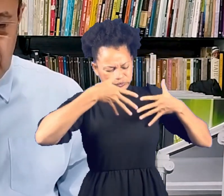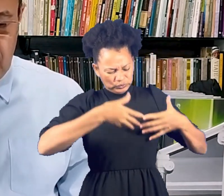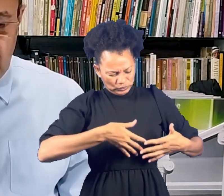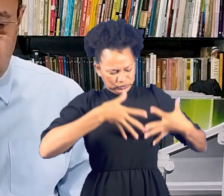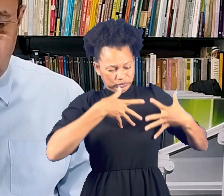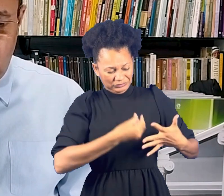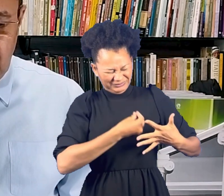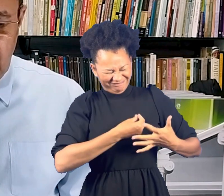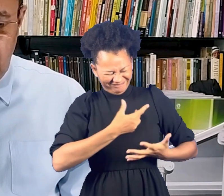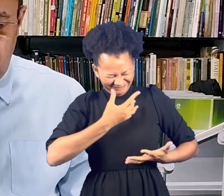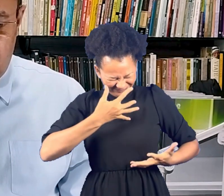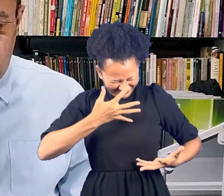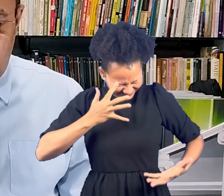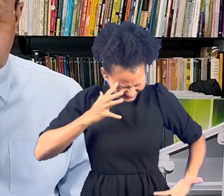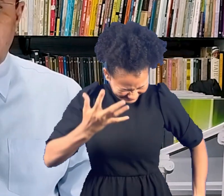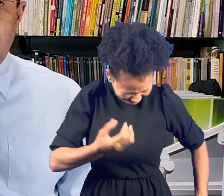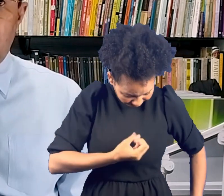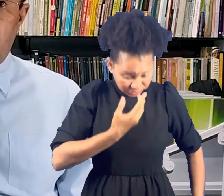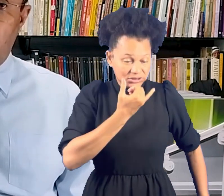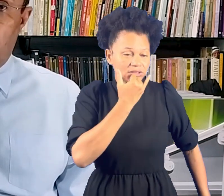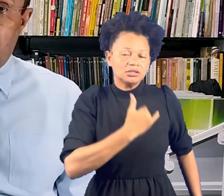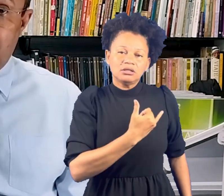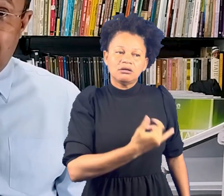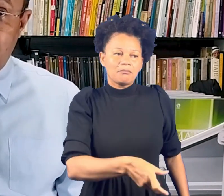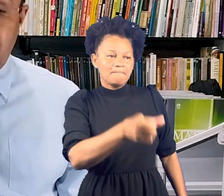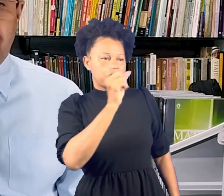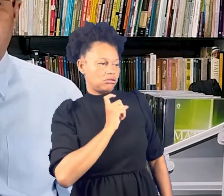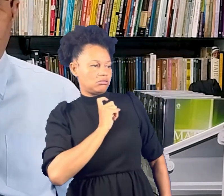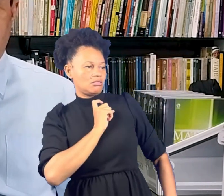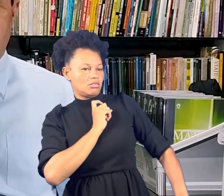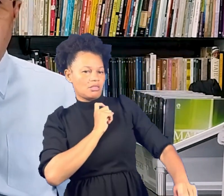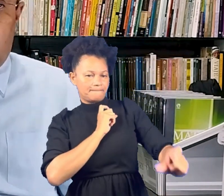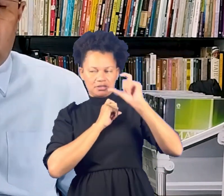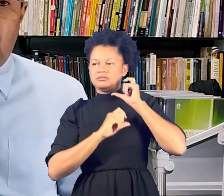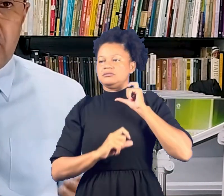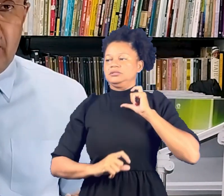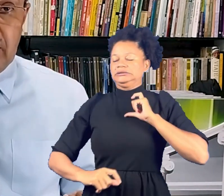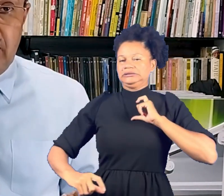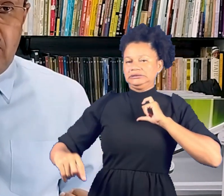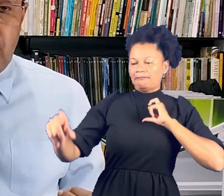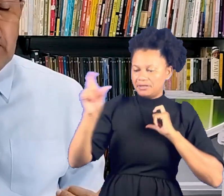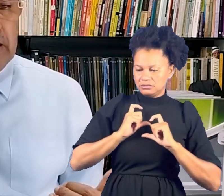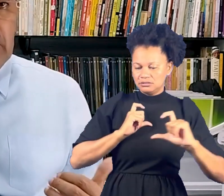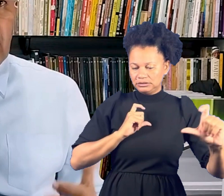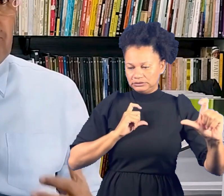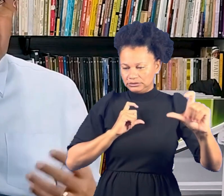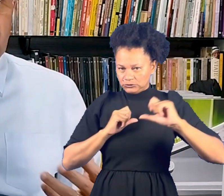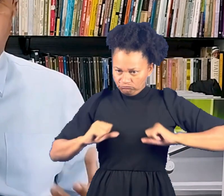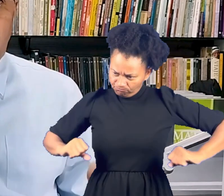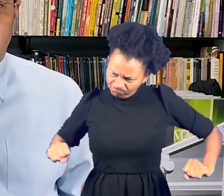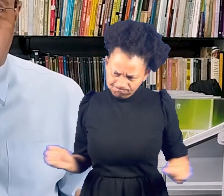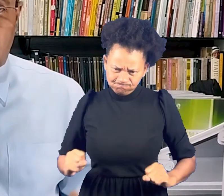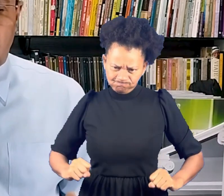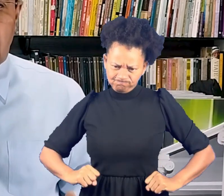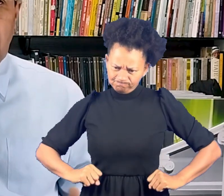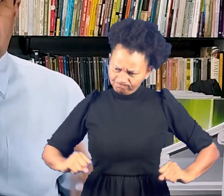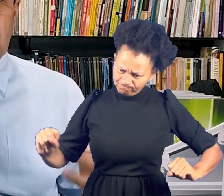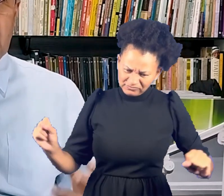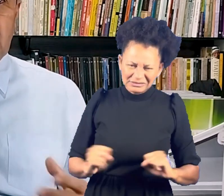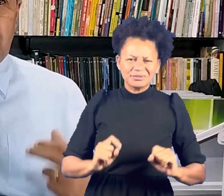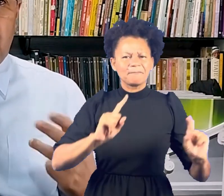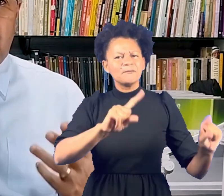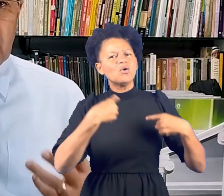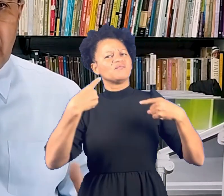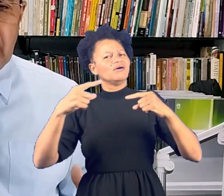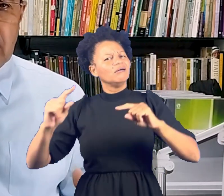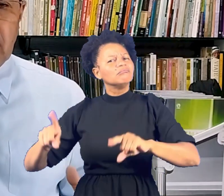Santo na vida do homem. Então, você está levando pedrada, não é? Creio que o homem carnal, ele vai ficando furioso, né? Na